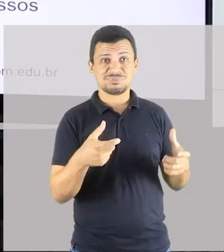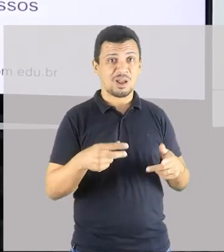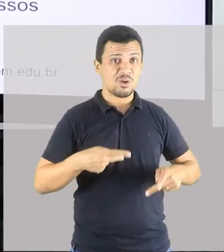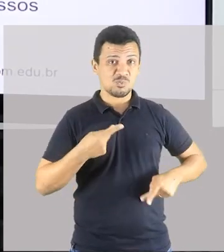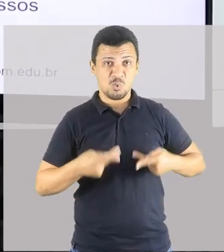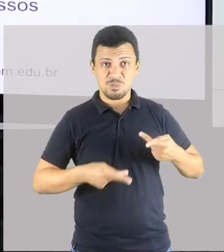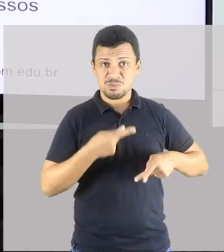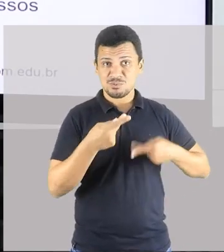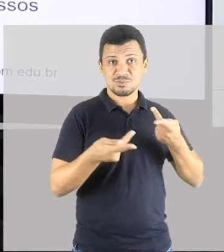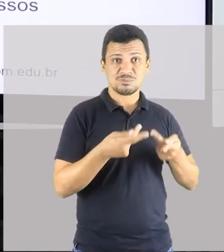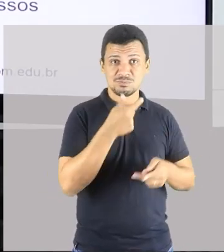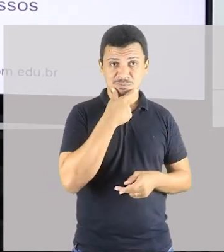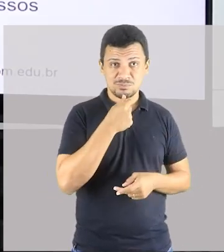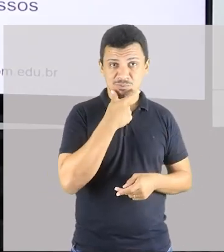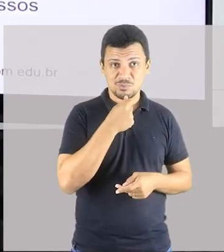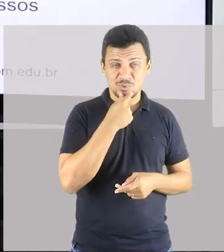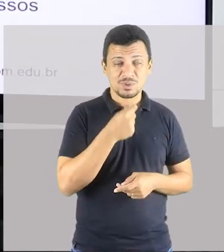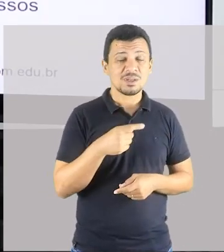um maior